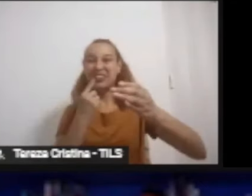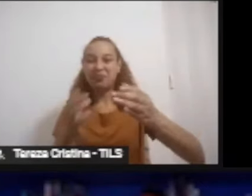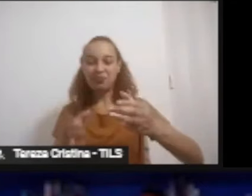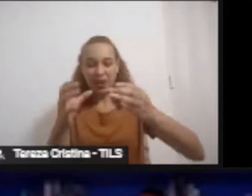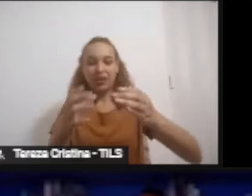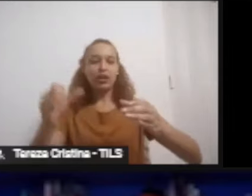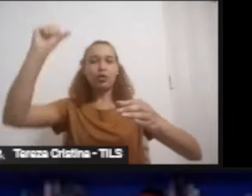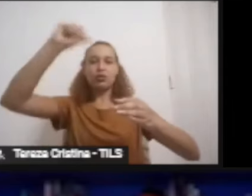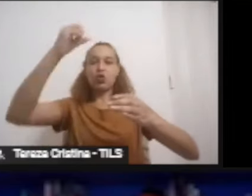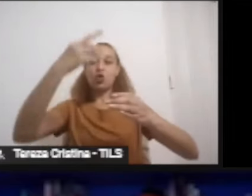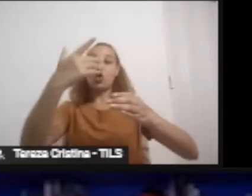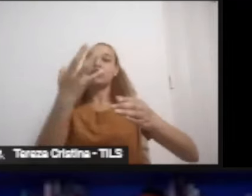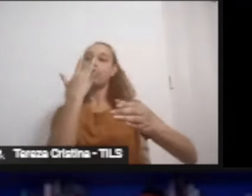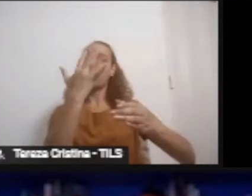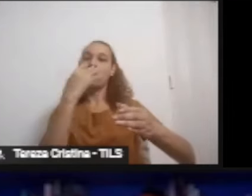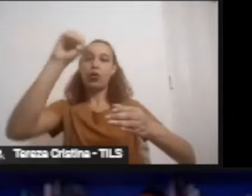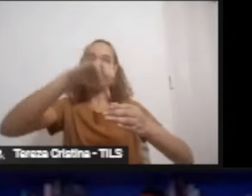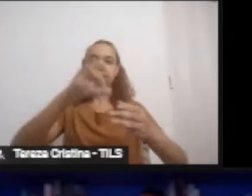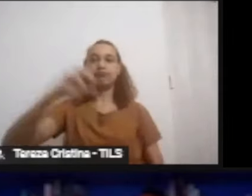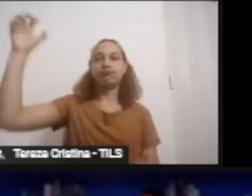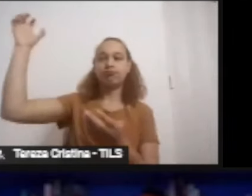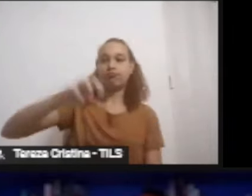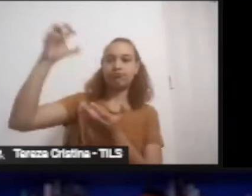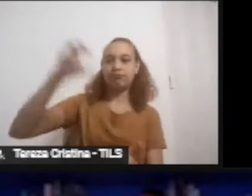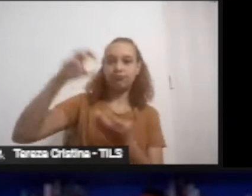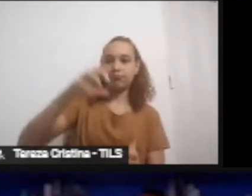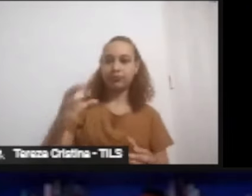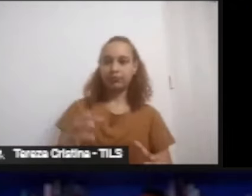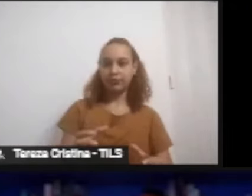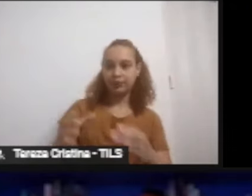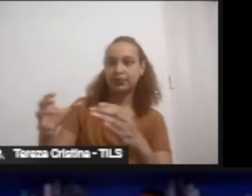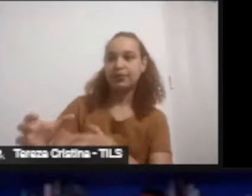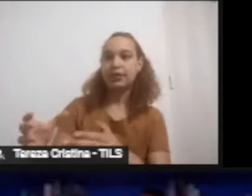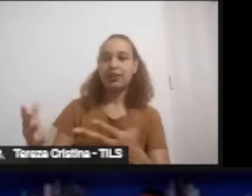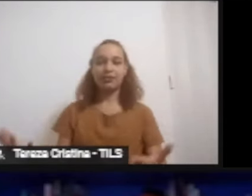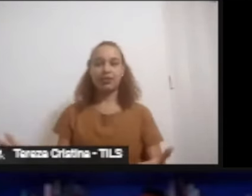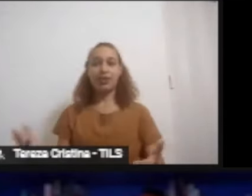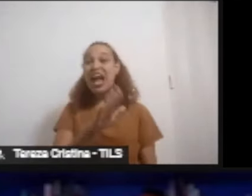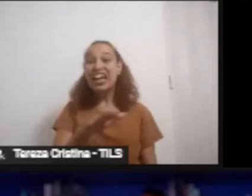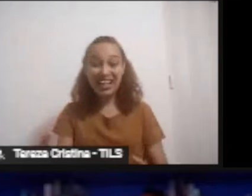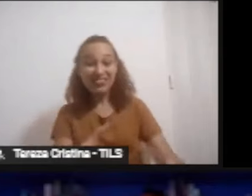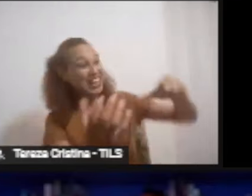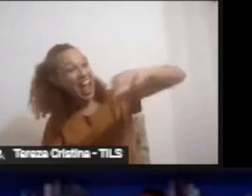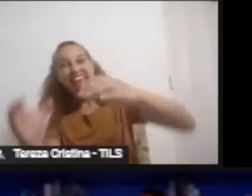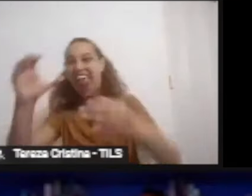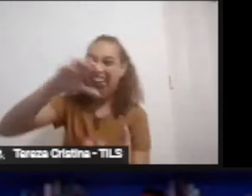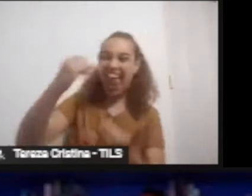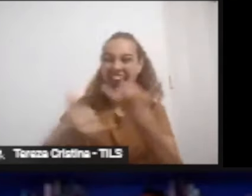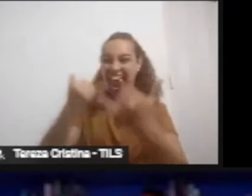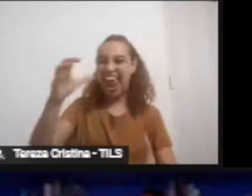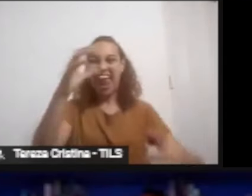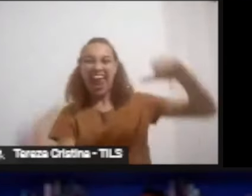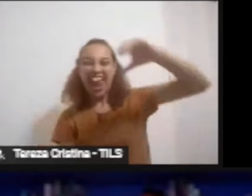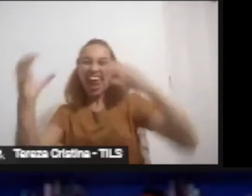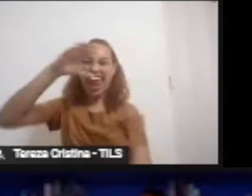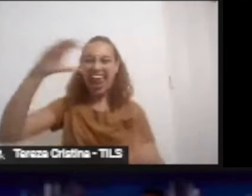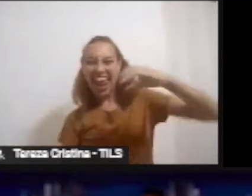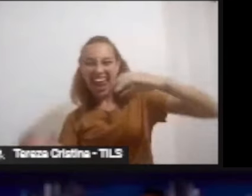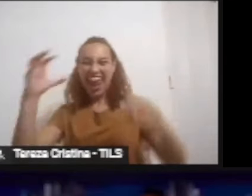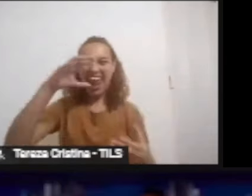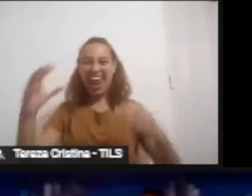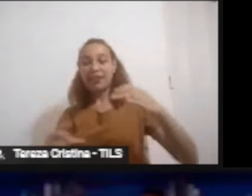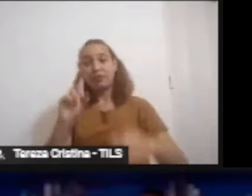brincando. Pronto, ao invés do vaso, vai ser uma garrafa pet com purpurina, vai ser a decoração da casa. E aí, quando a criança crescer,